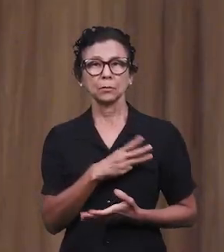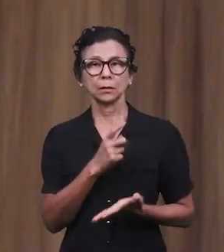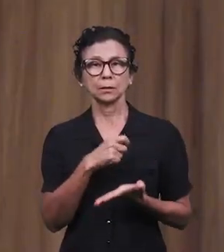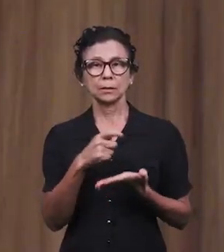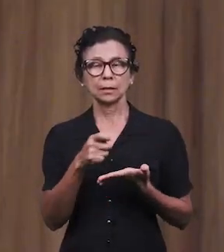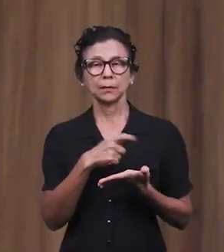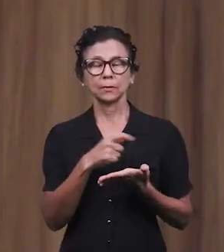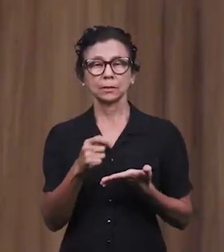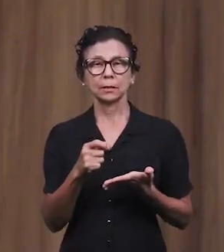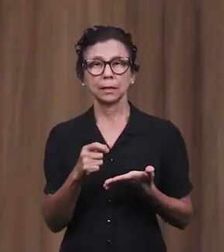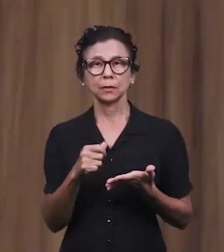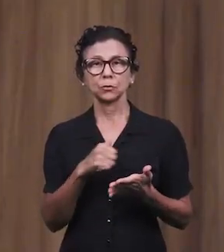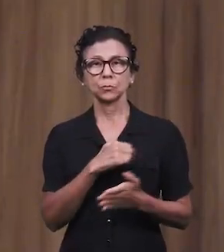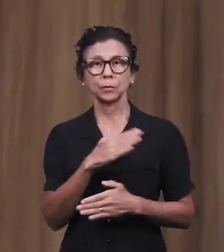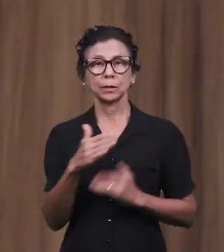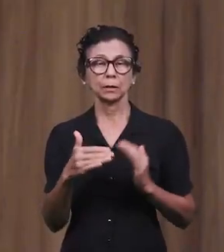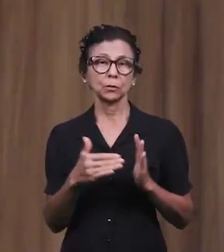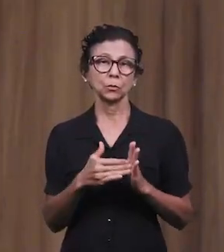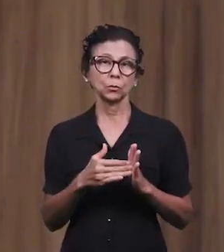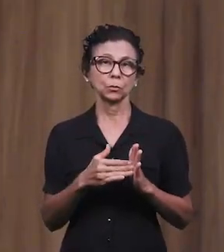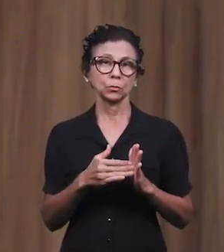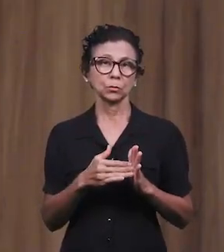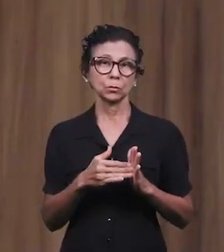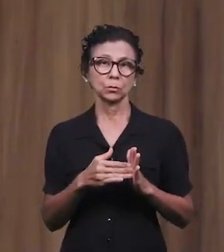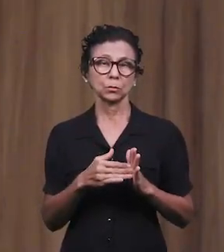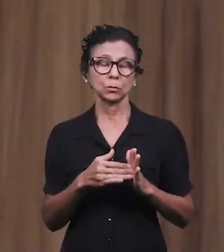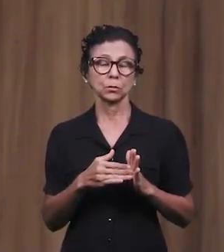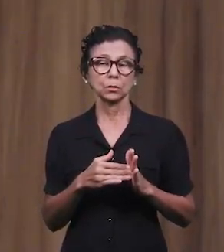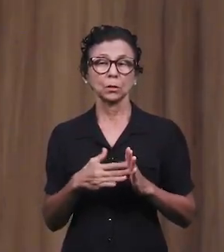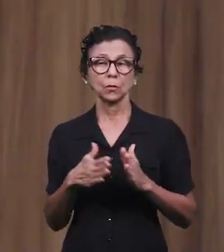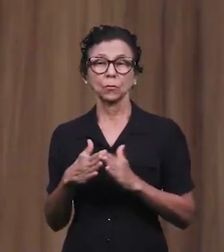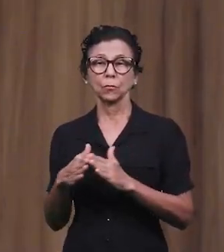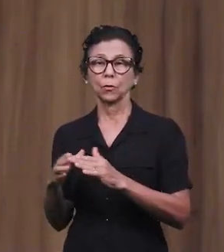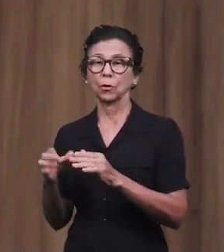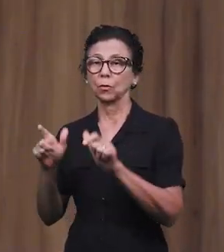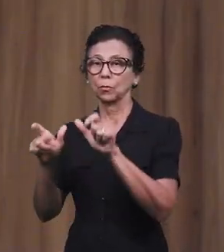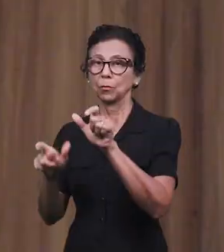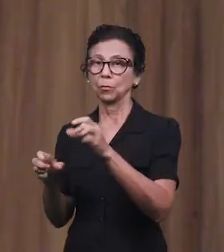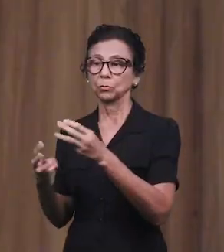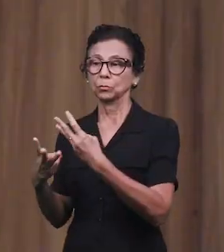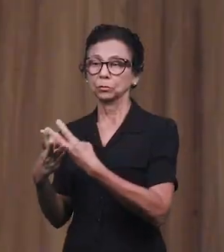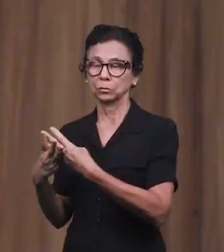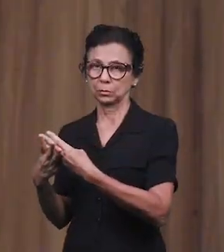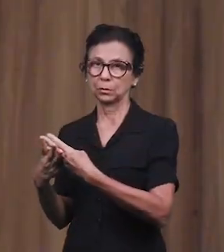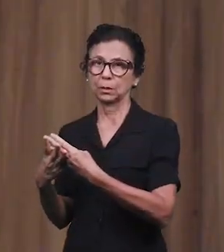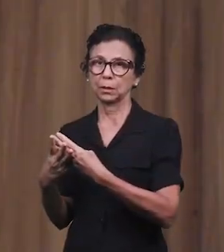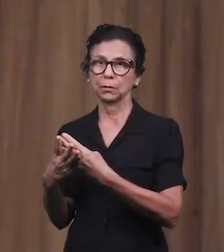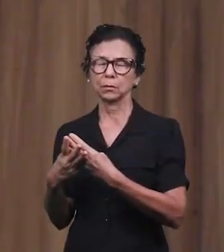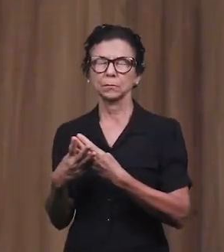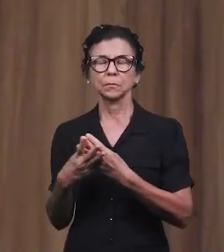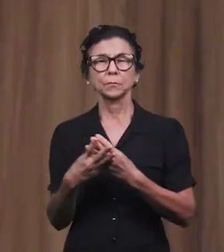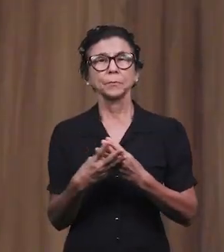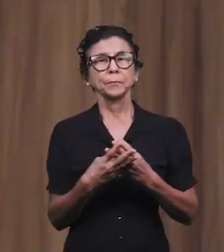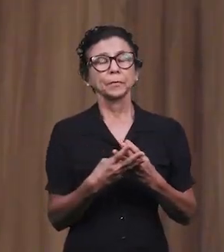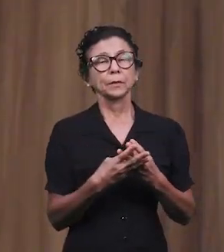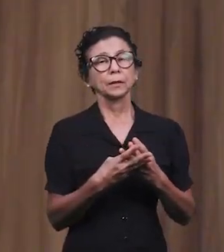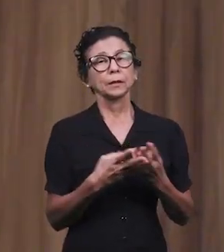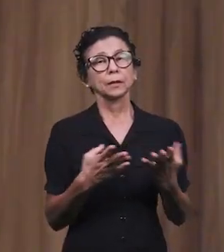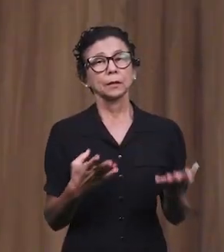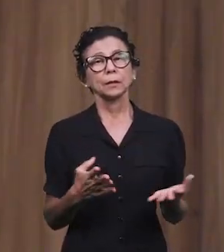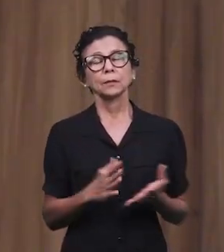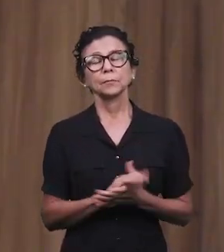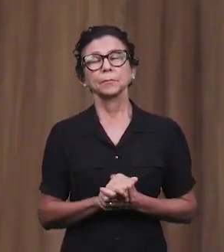aqui é aos judeus. E o grande segredo, um dos grandes segredos do Evangelho, ele vai